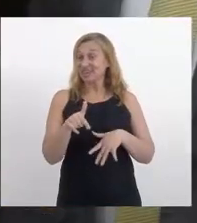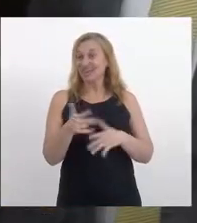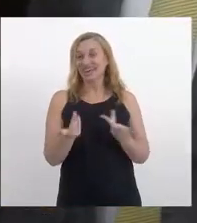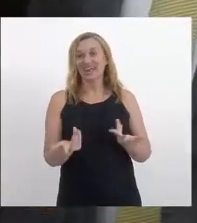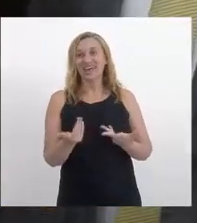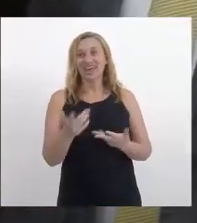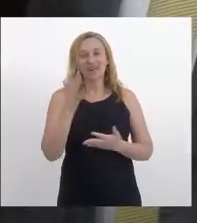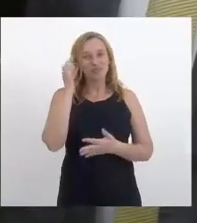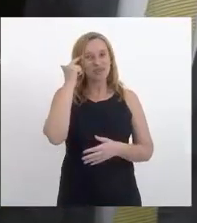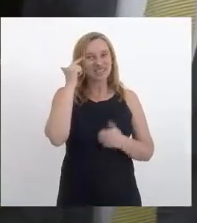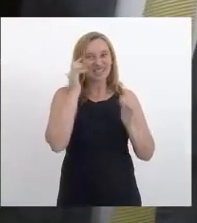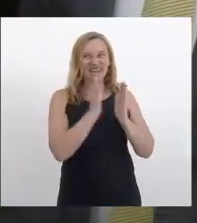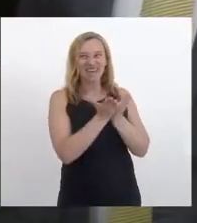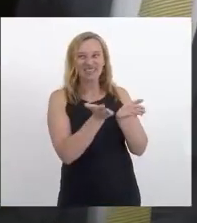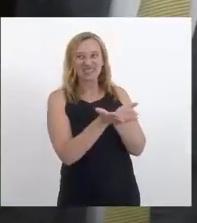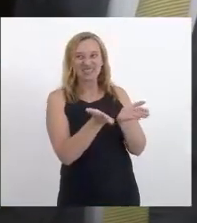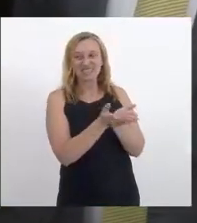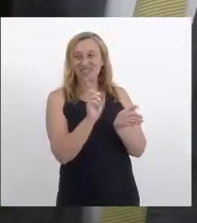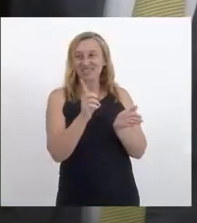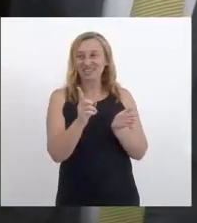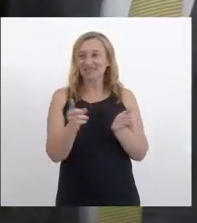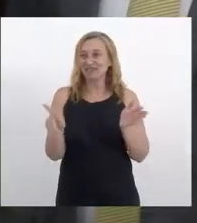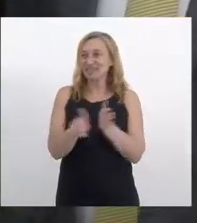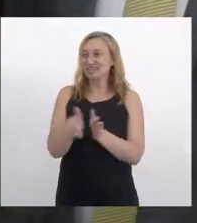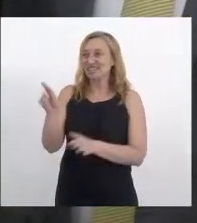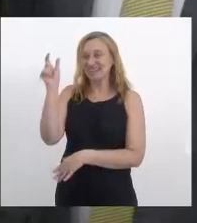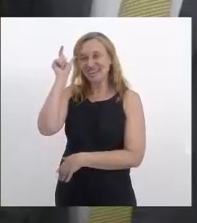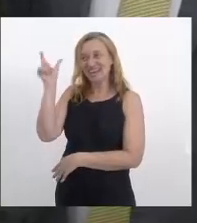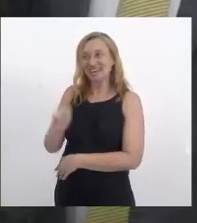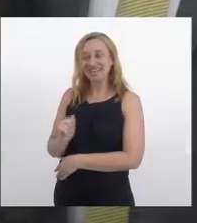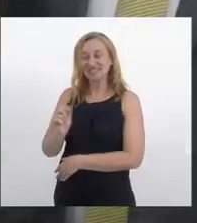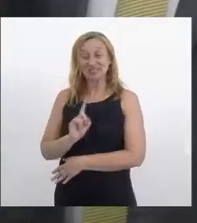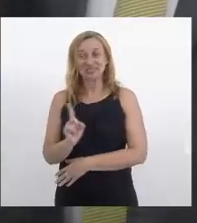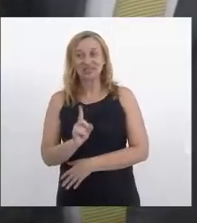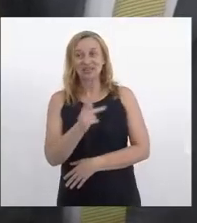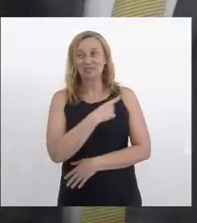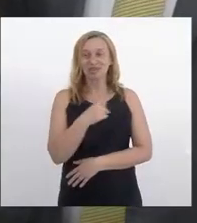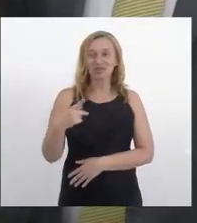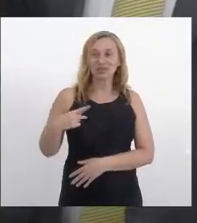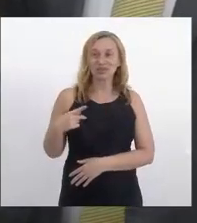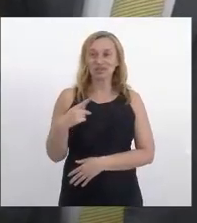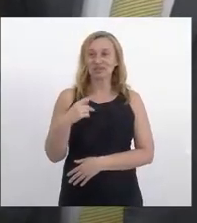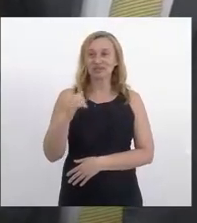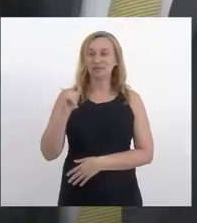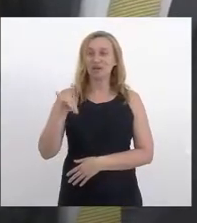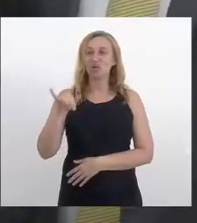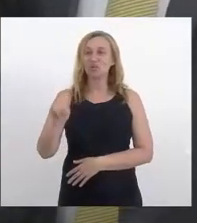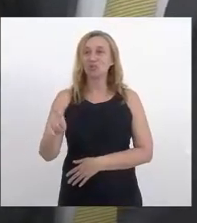de evangélico, seja de matrizes africanas, Pastor Ayo